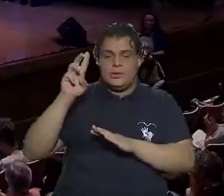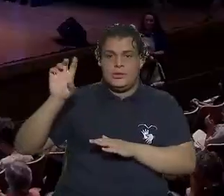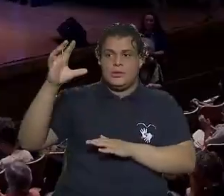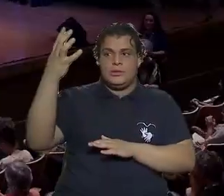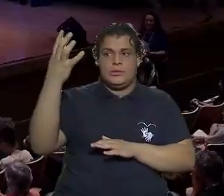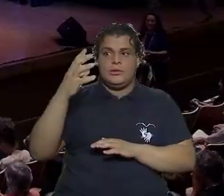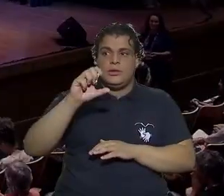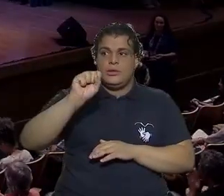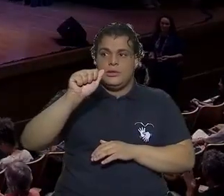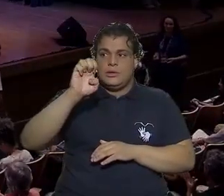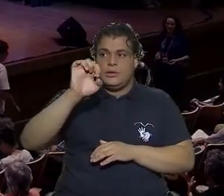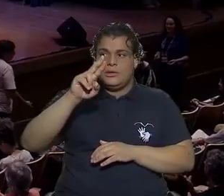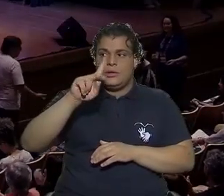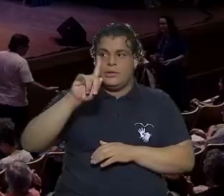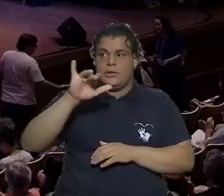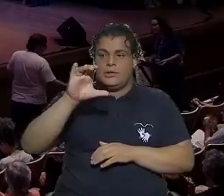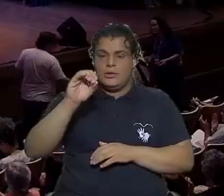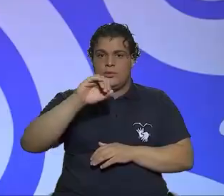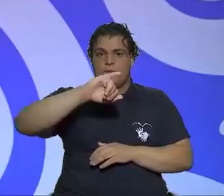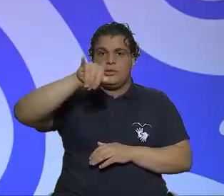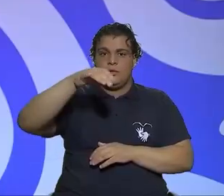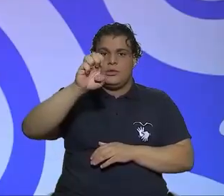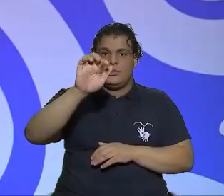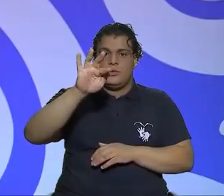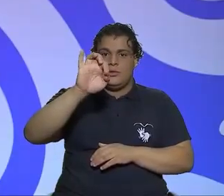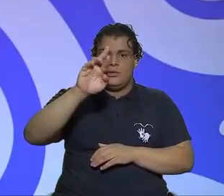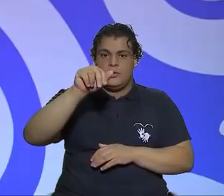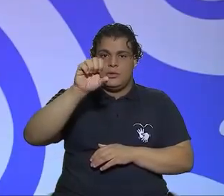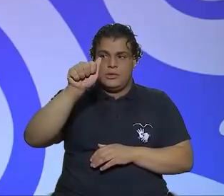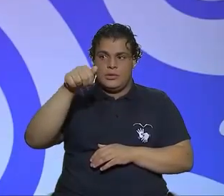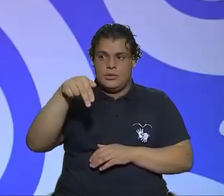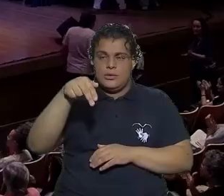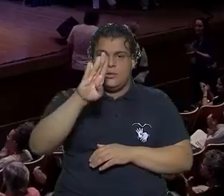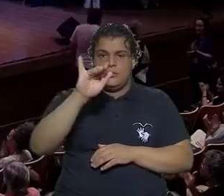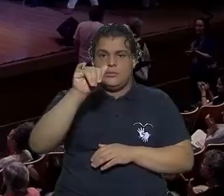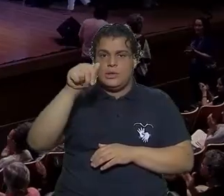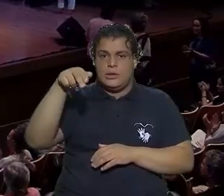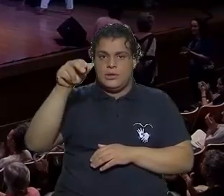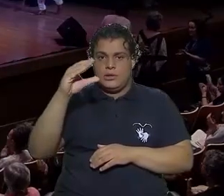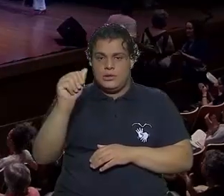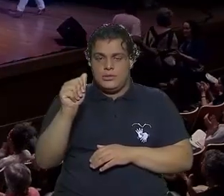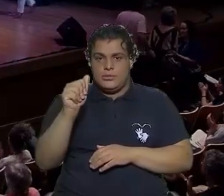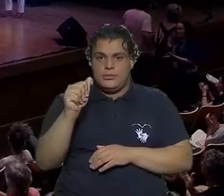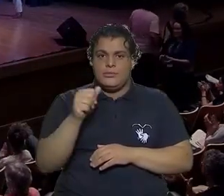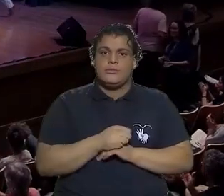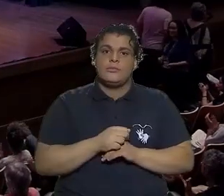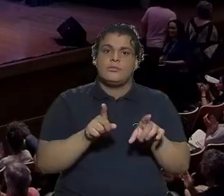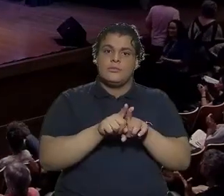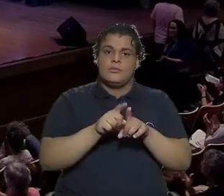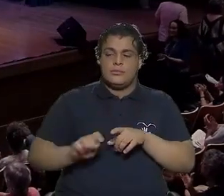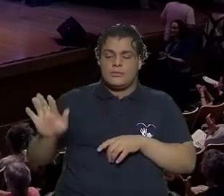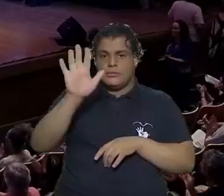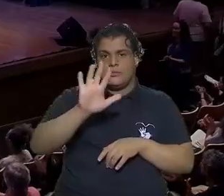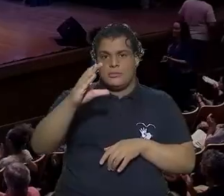os escritores Sérgio Abrantes, Jefferson Tenório, Bianca Santana. Convido os curadores regionais